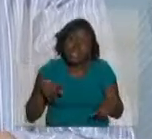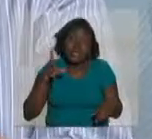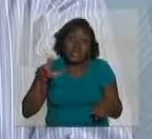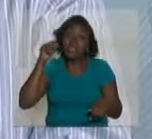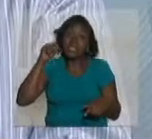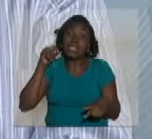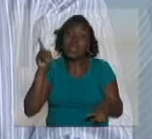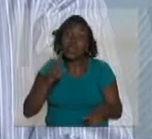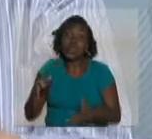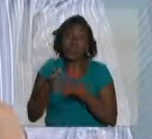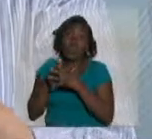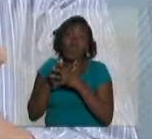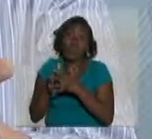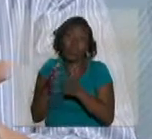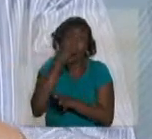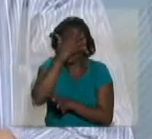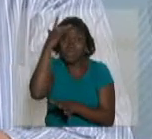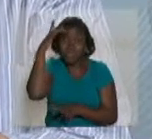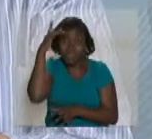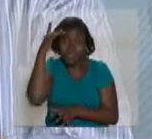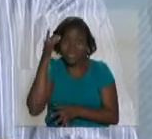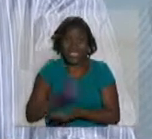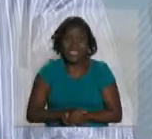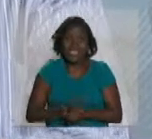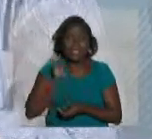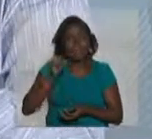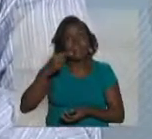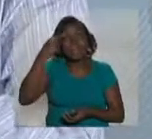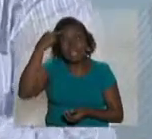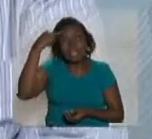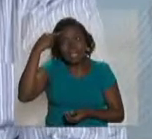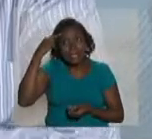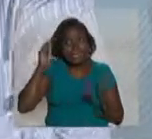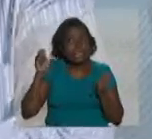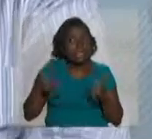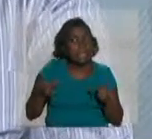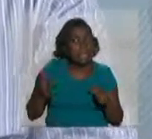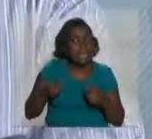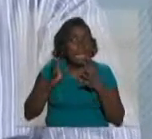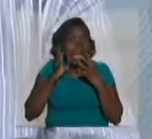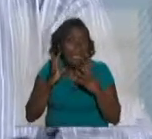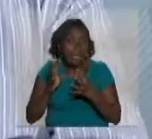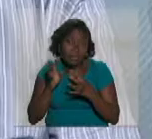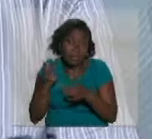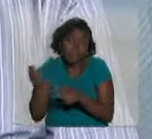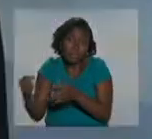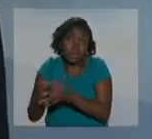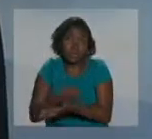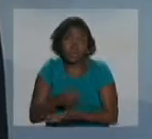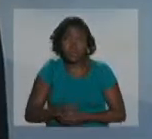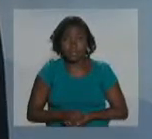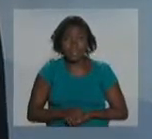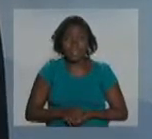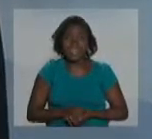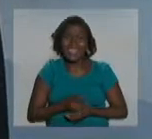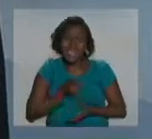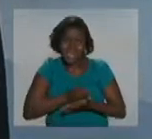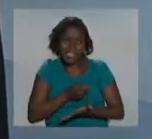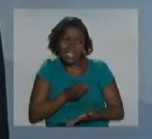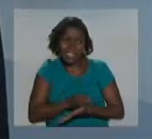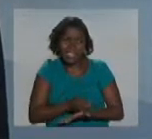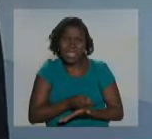não prejudicar. Né? Acho que responde a esse questionamento que você está colocando aí. Deveria